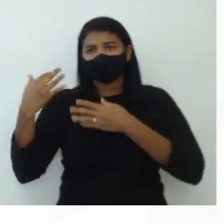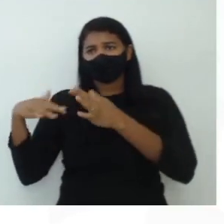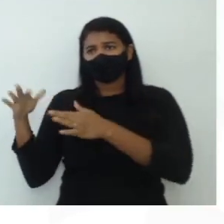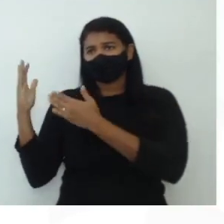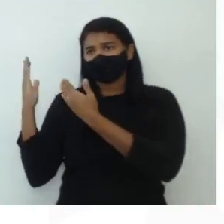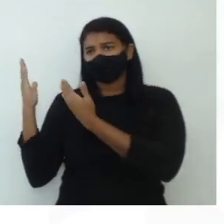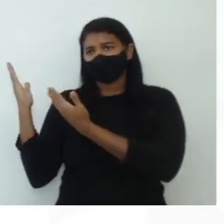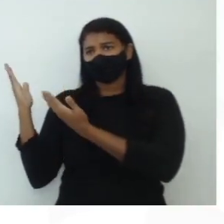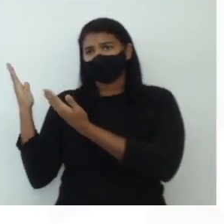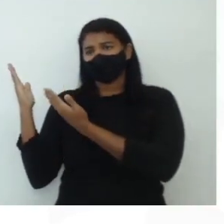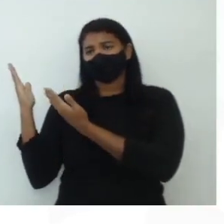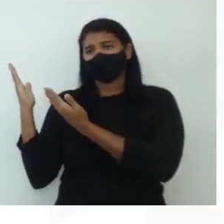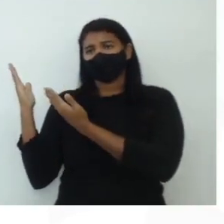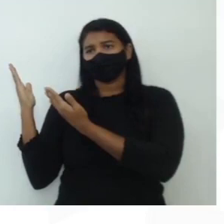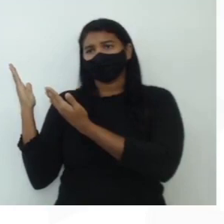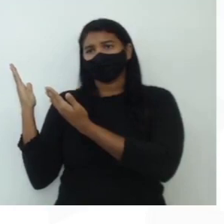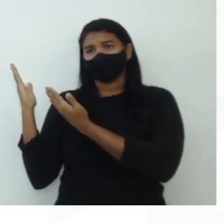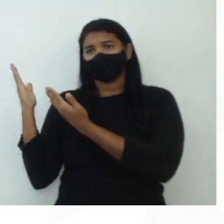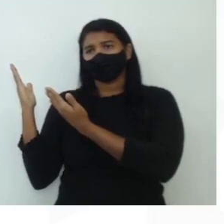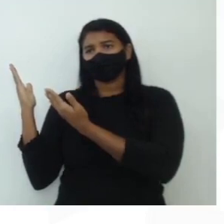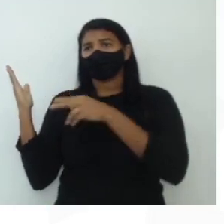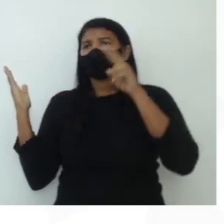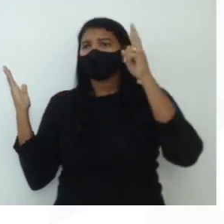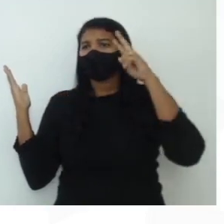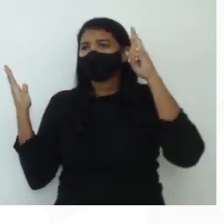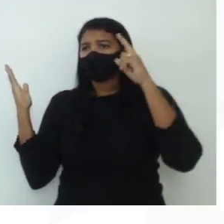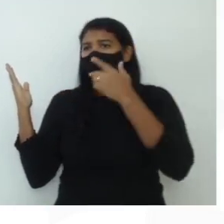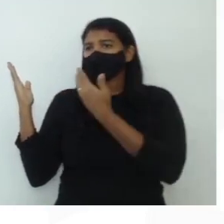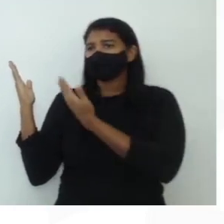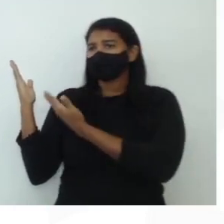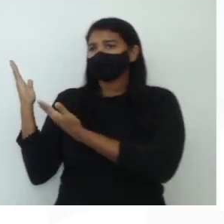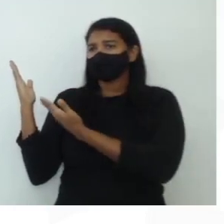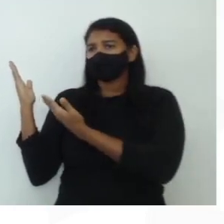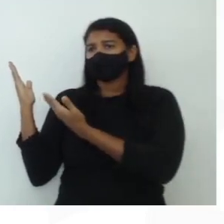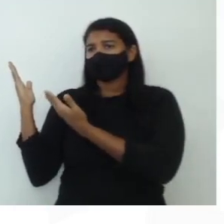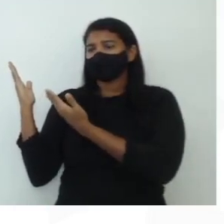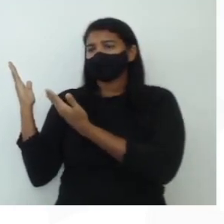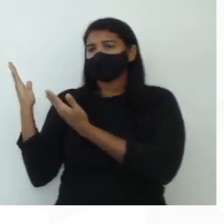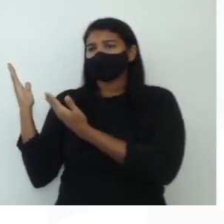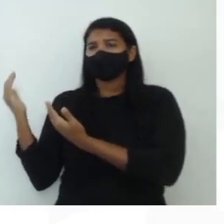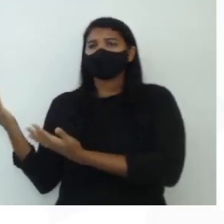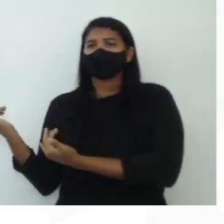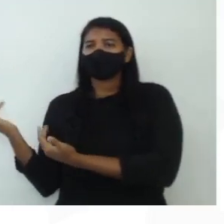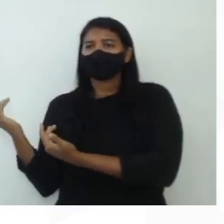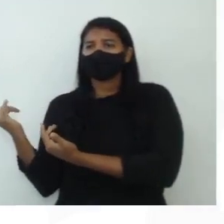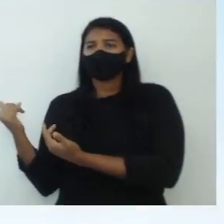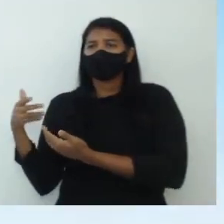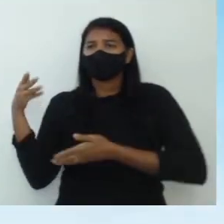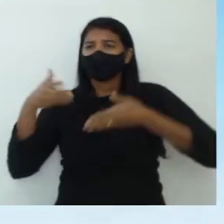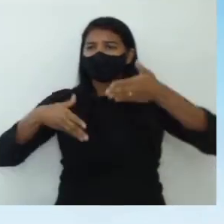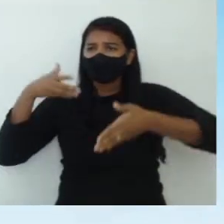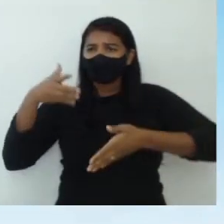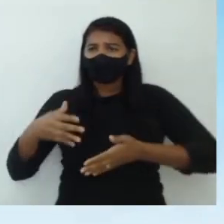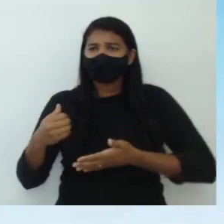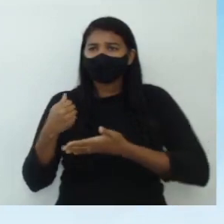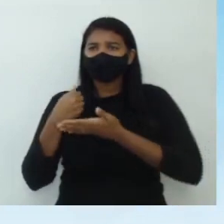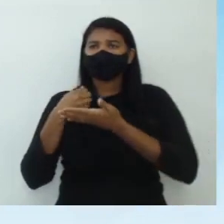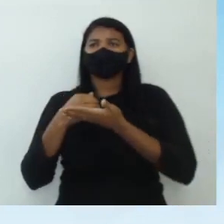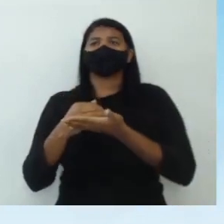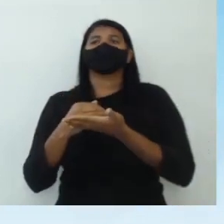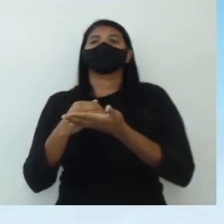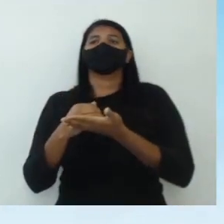isso. Mas também lembrando que é importante essa consciência juvenil, ou seja, que as juventudes, né, estejam